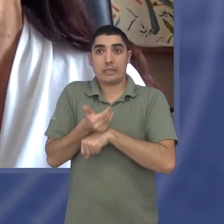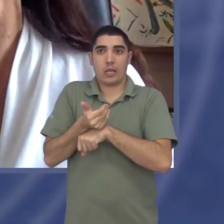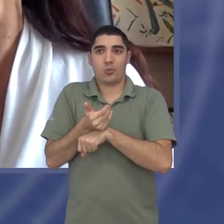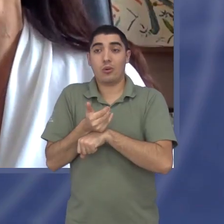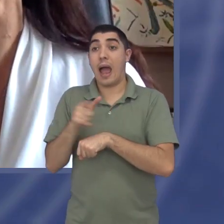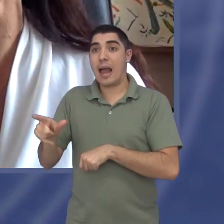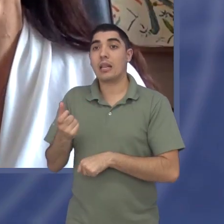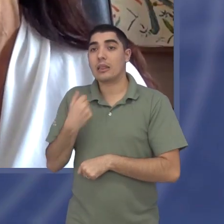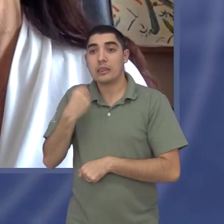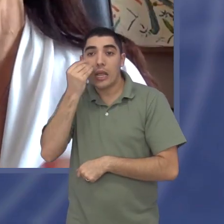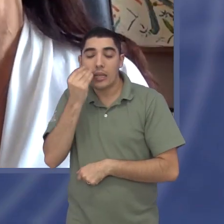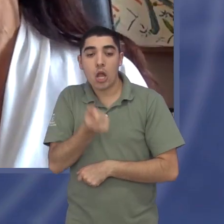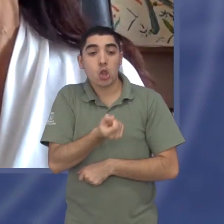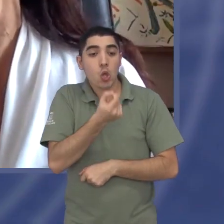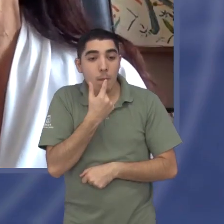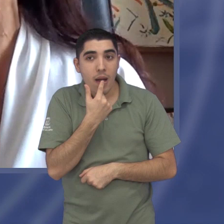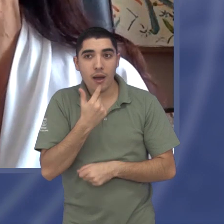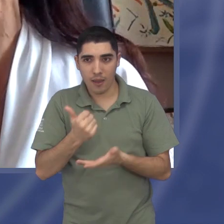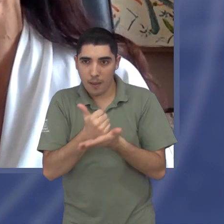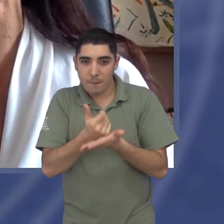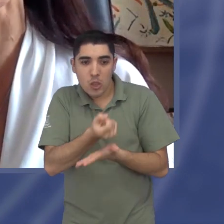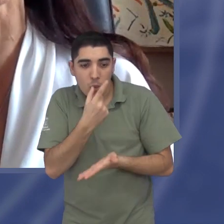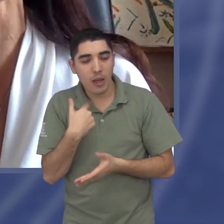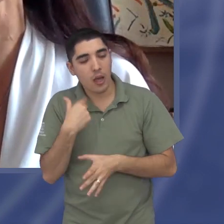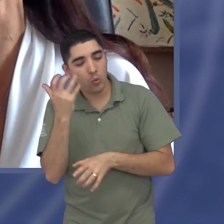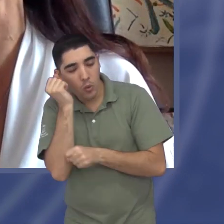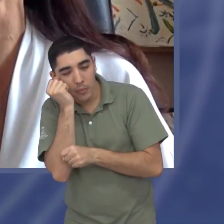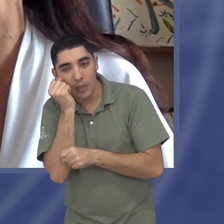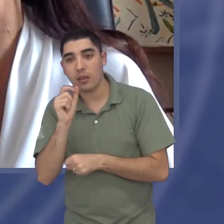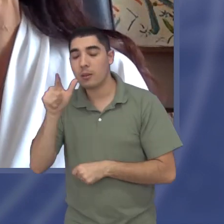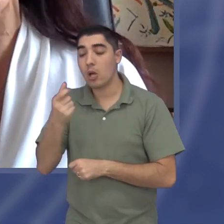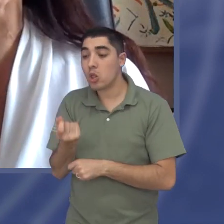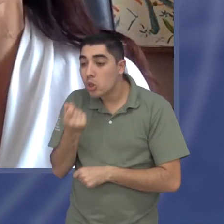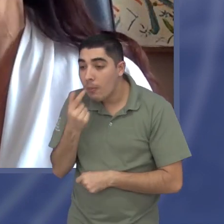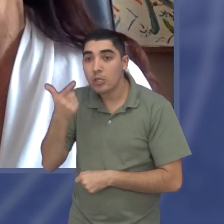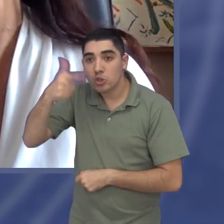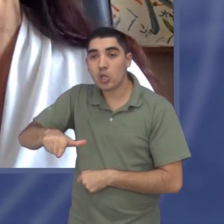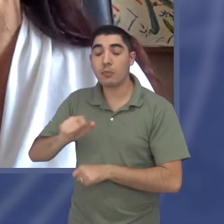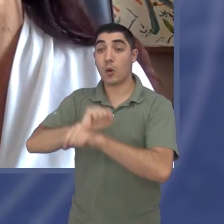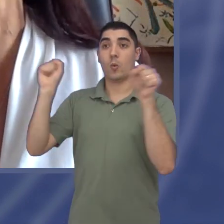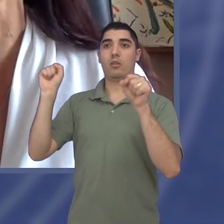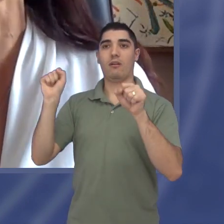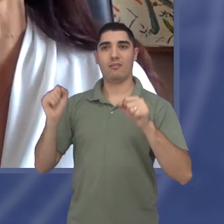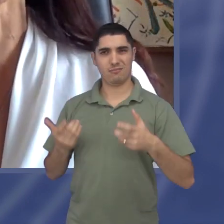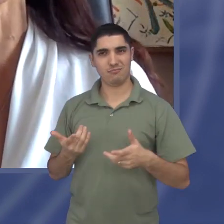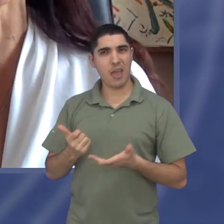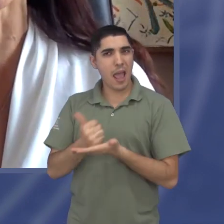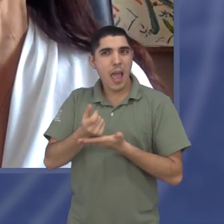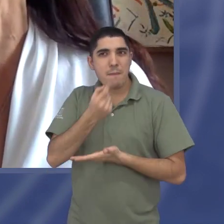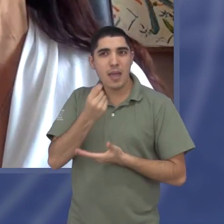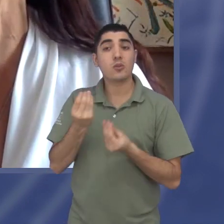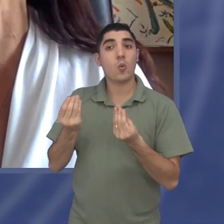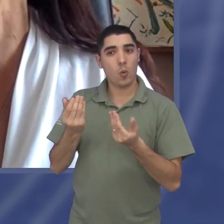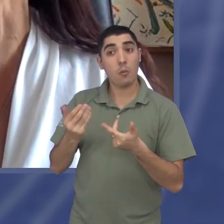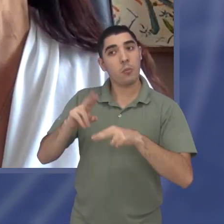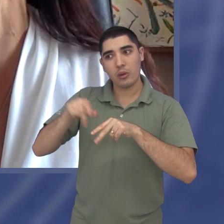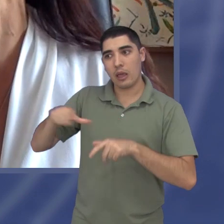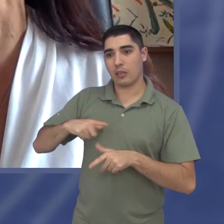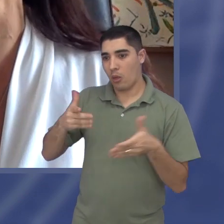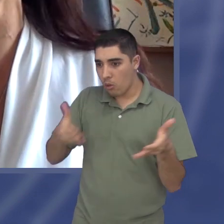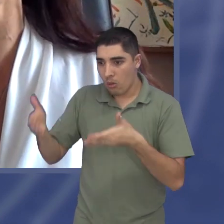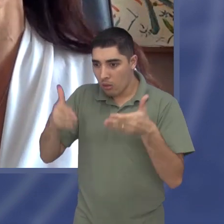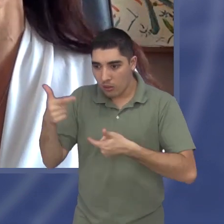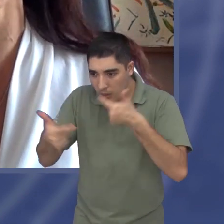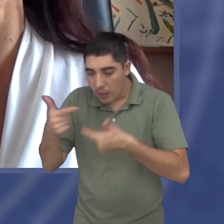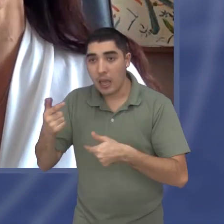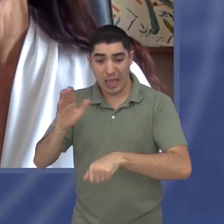o outro para acordar, e a gente tem que desrespeitar o nosso ritmo biológico para dar conta do excesso de produtividade, muito nesses valores